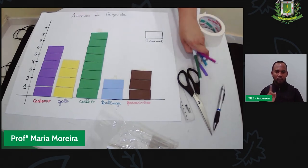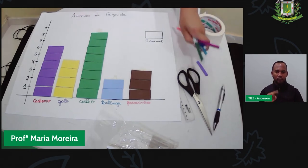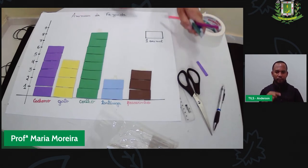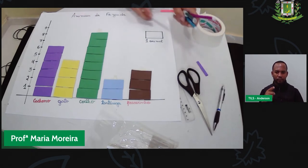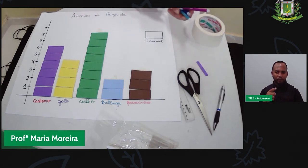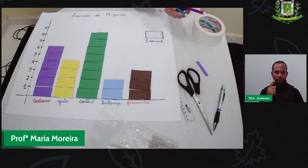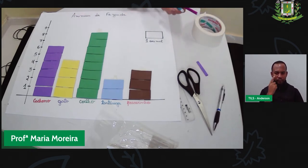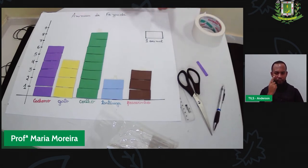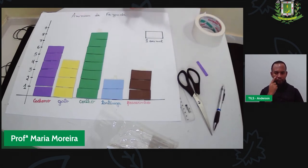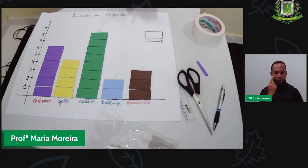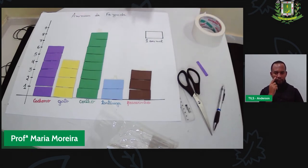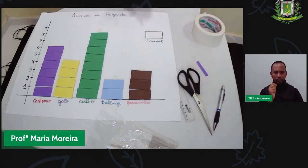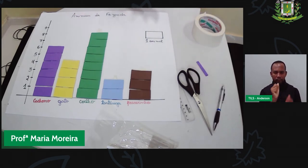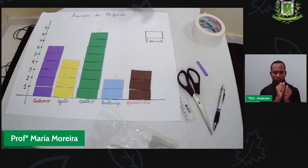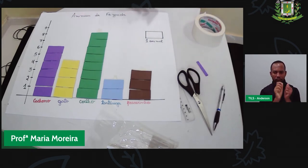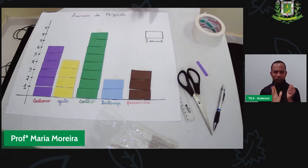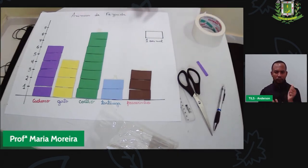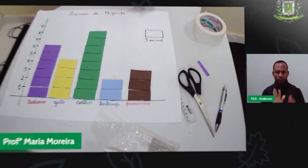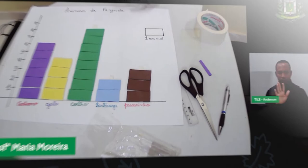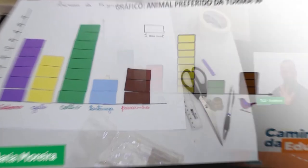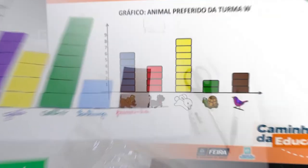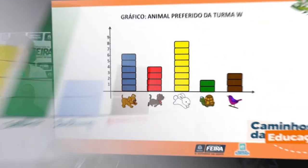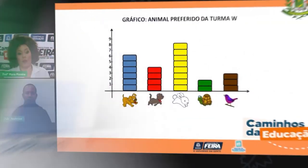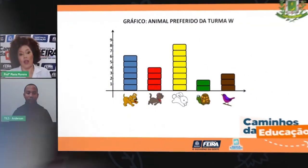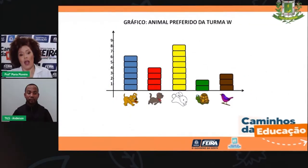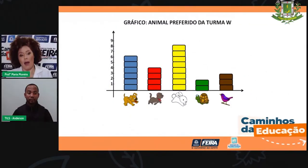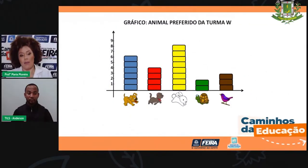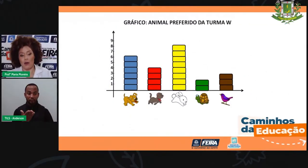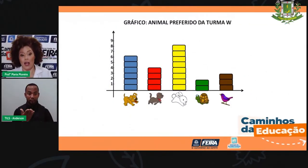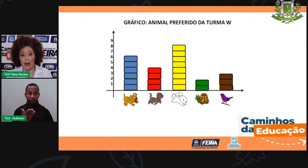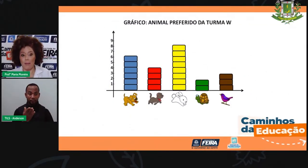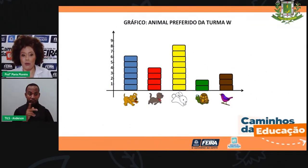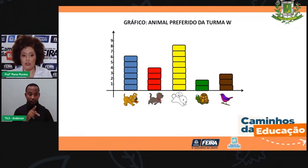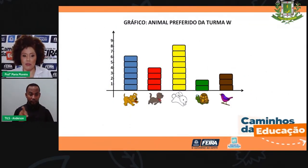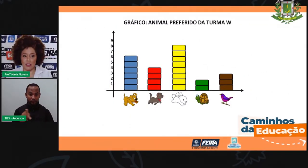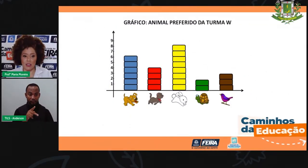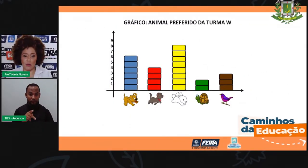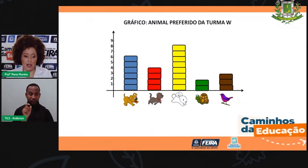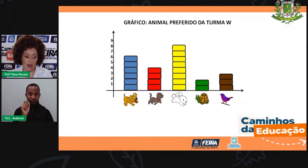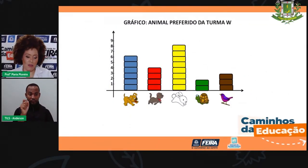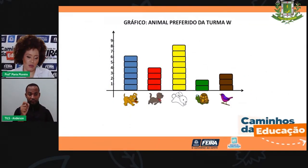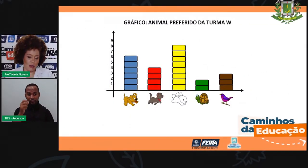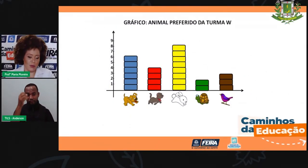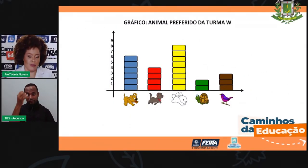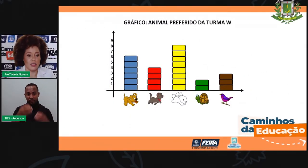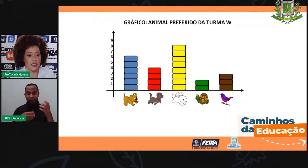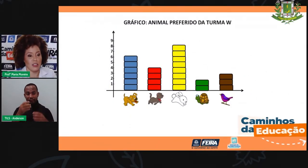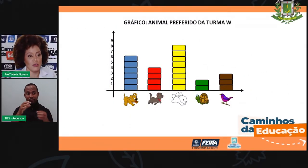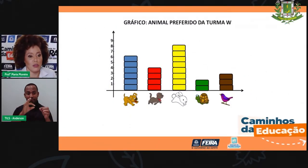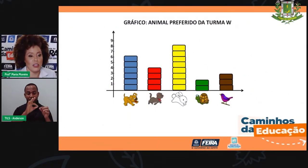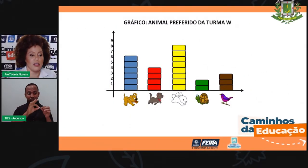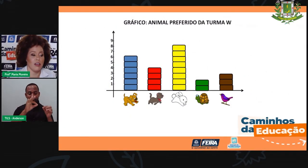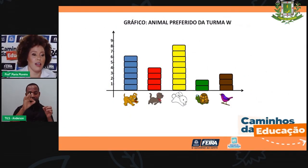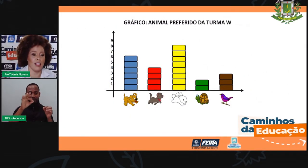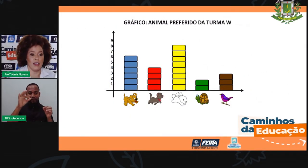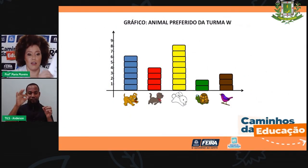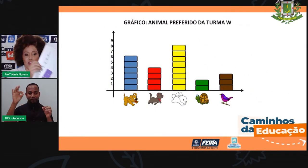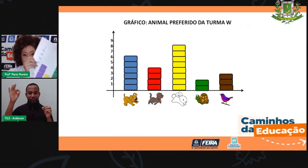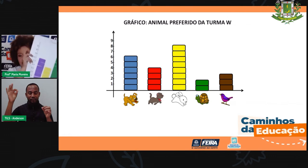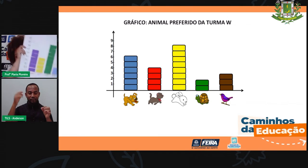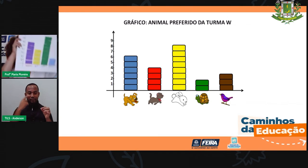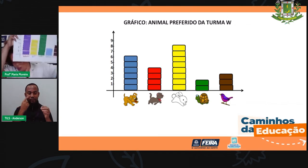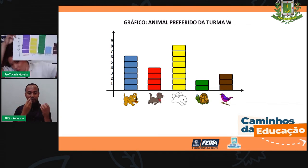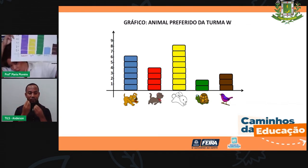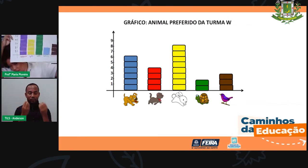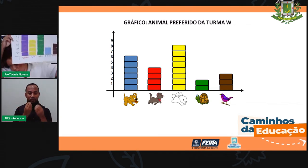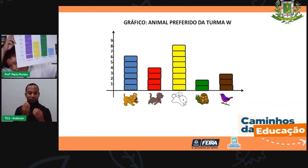nossa atividade. Tá? A Pro vai arrumar. Porque ele é muito organizado. A Pro acabou de fazer um gráfico aí pra vocês. Não foi isso? Só ele aqui com